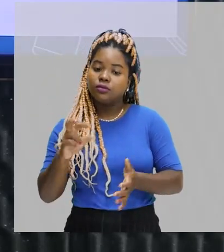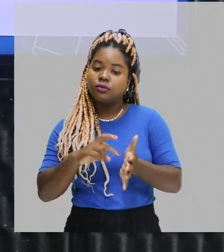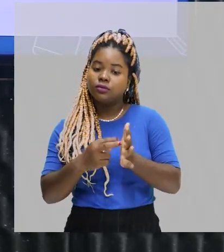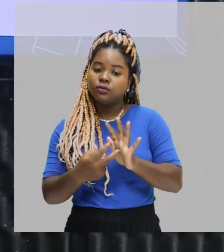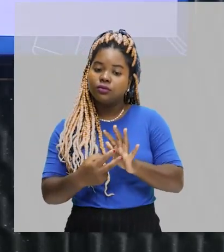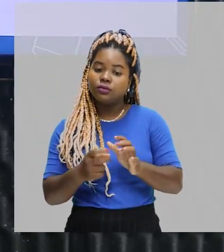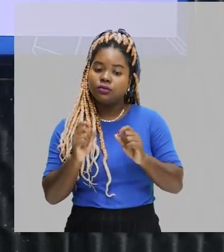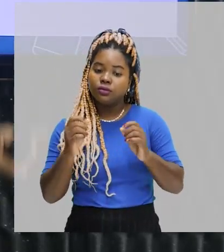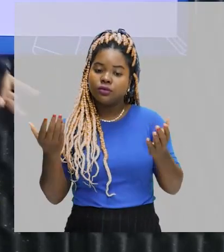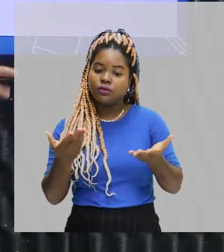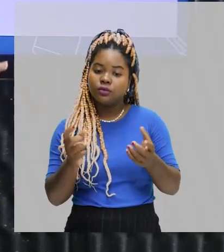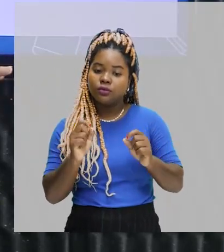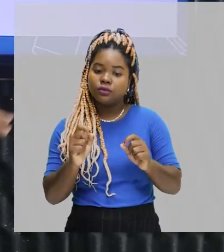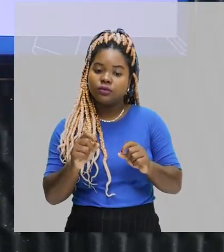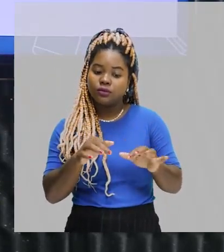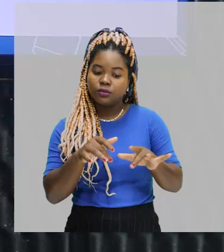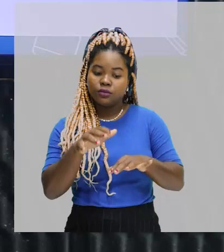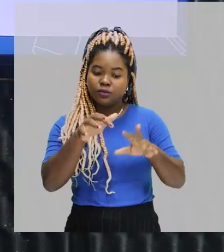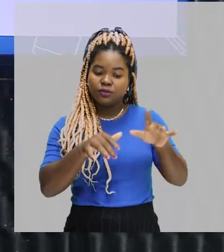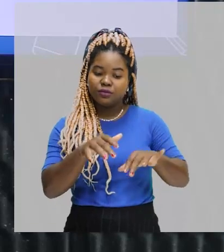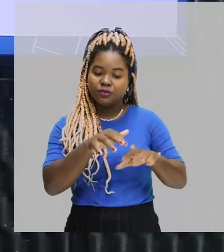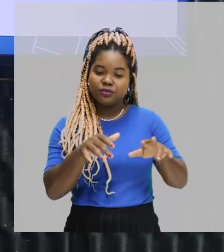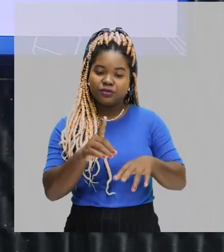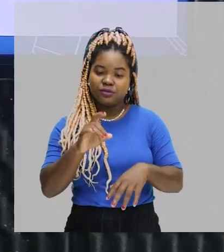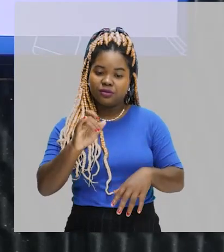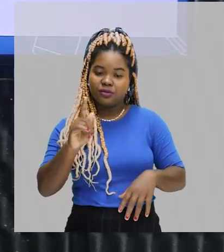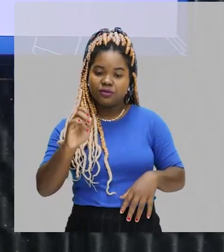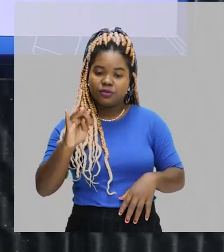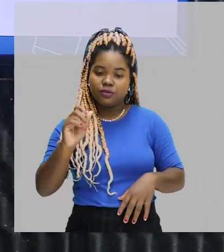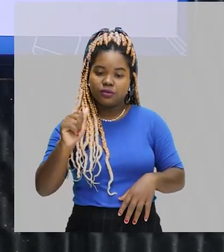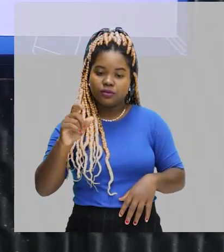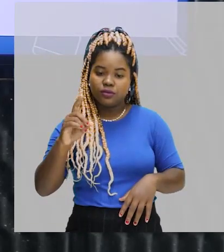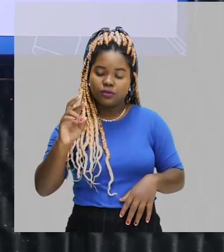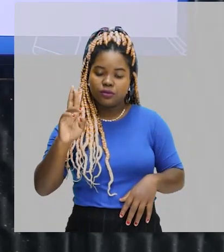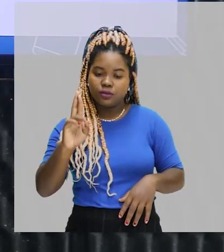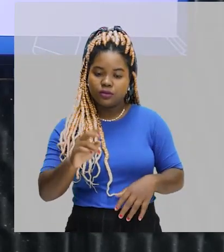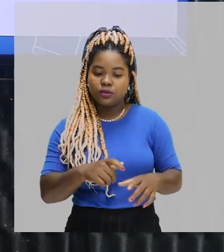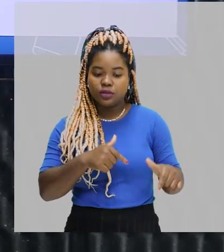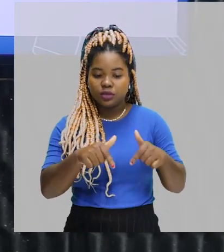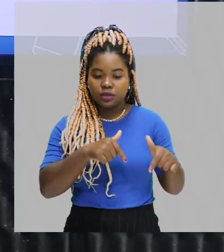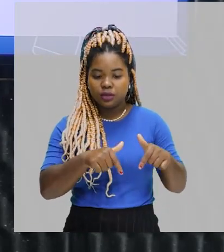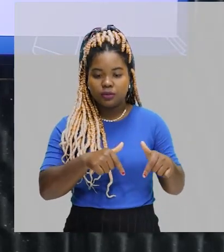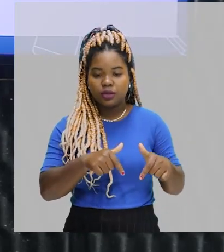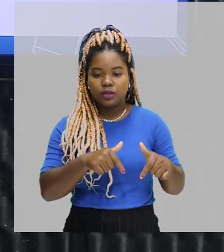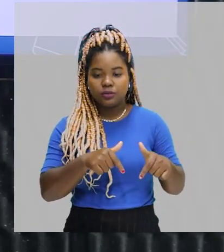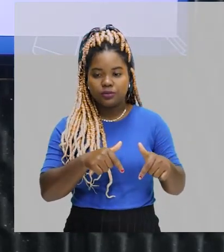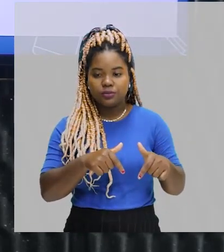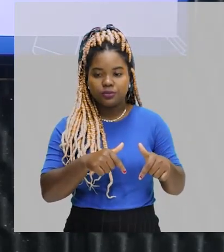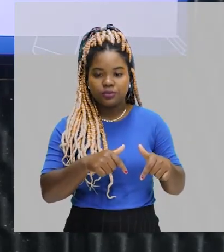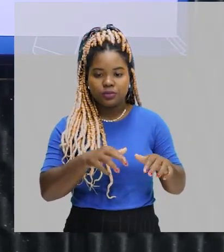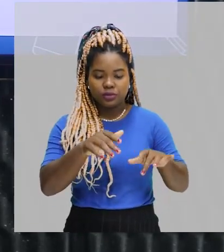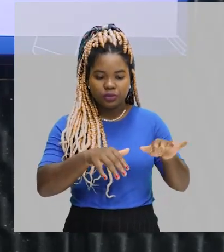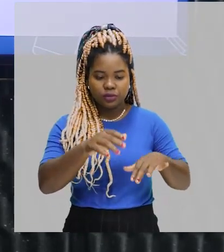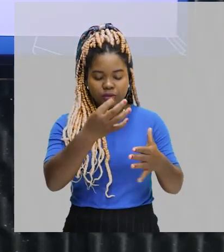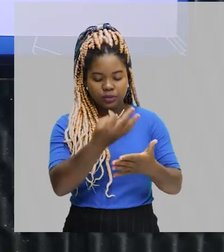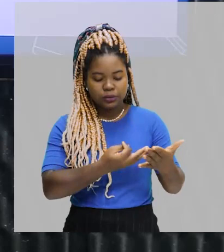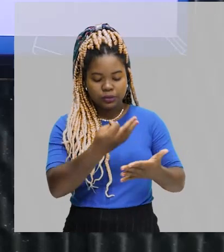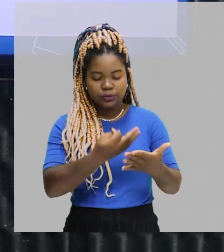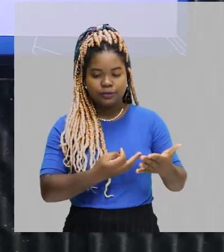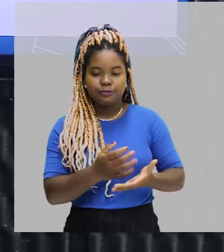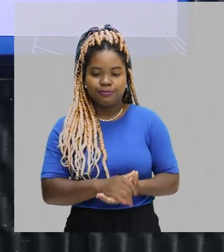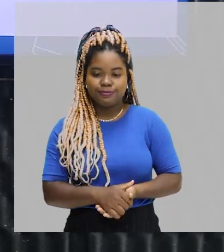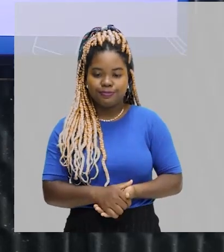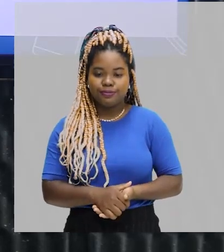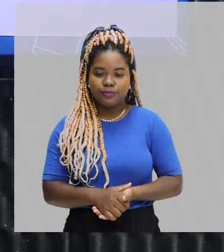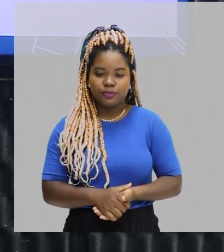Datilógrafa, hoje, é o digitador. Aquela pessoa que trabalha fazendo textos, né, digitando textos, compondo aqueles textos.